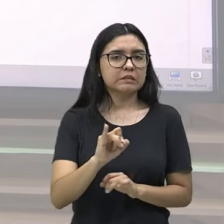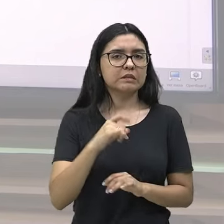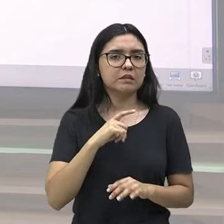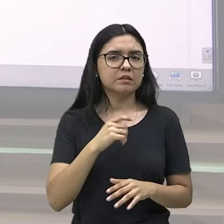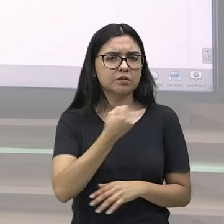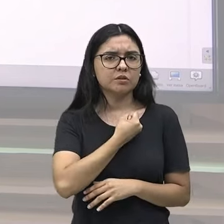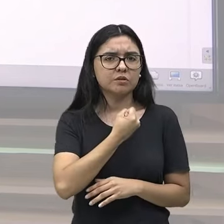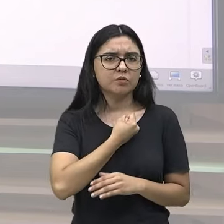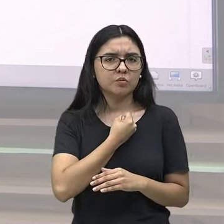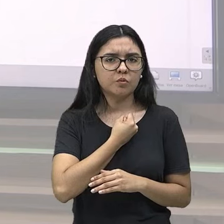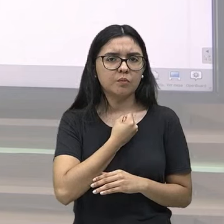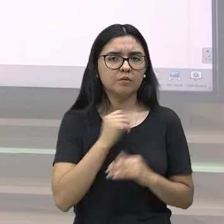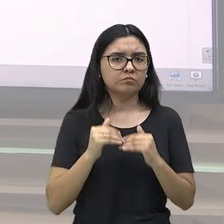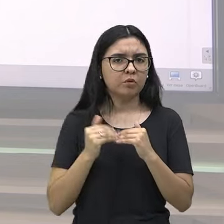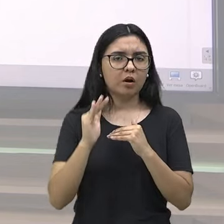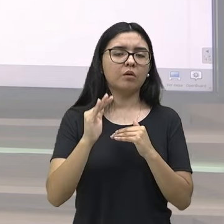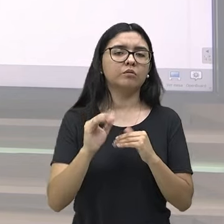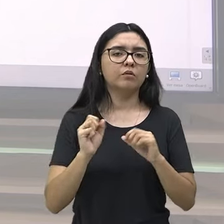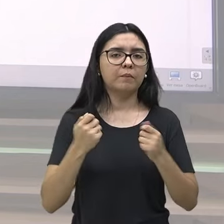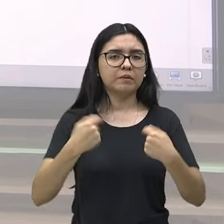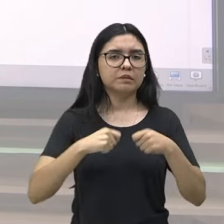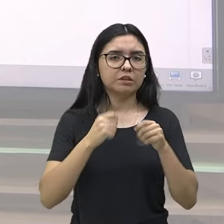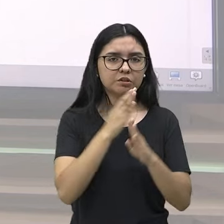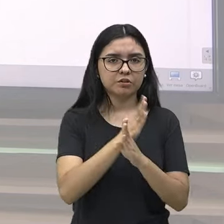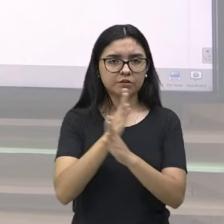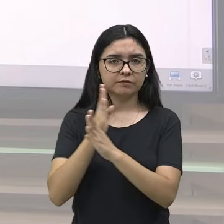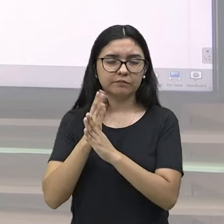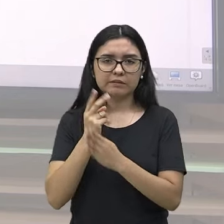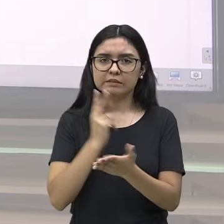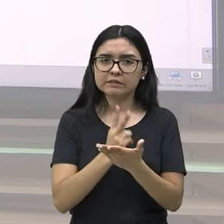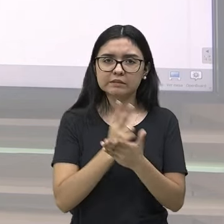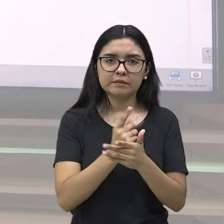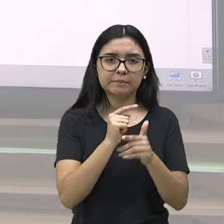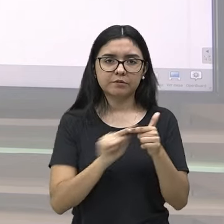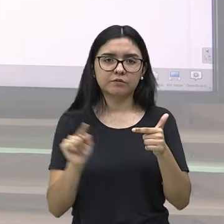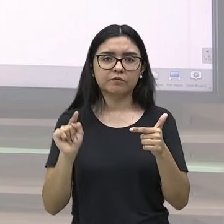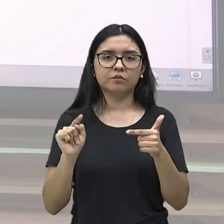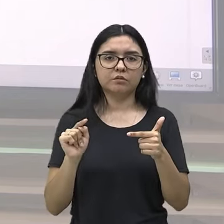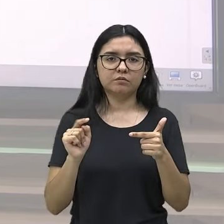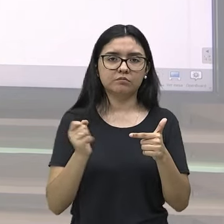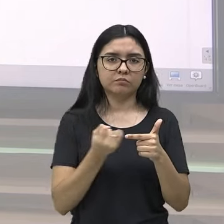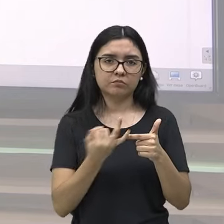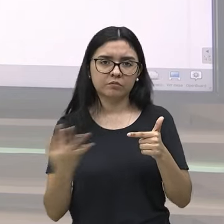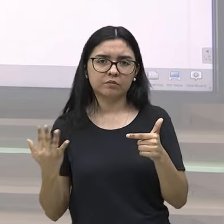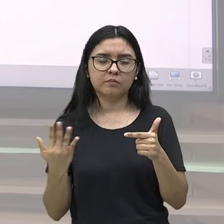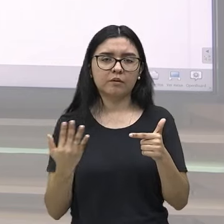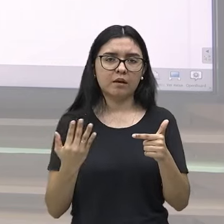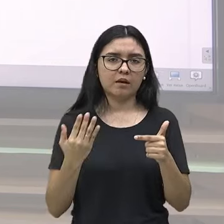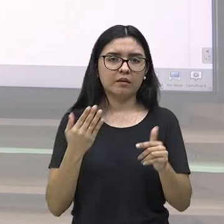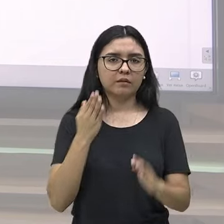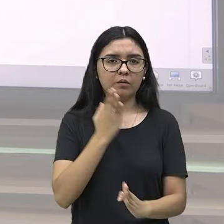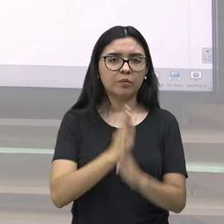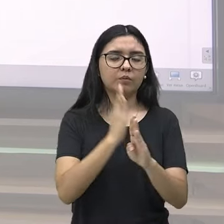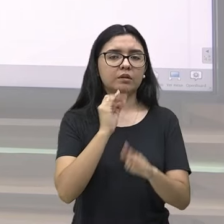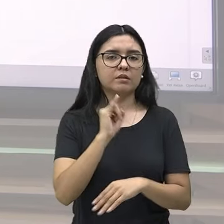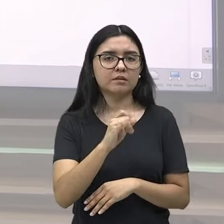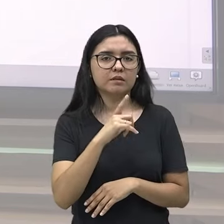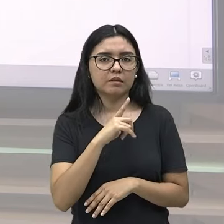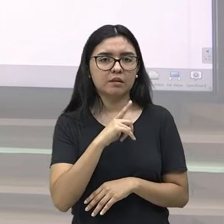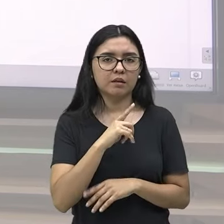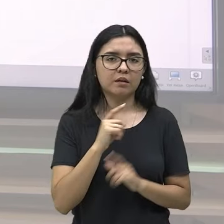forem muito grandes? Eu vou ter que identificar todos os divisores desse número até identificar se ele tem